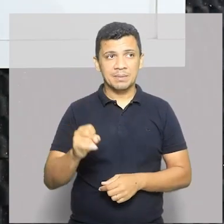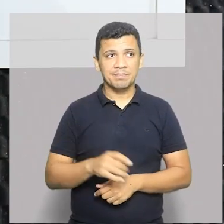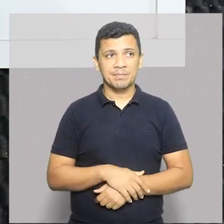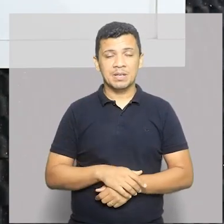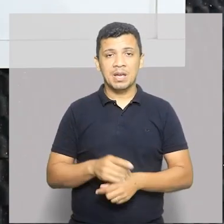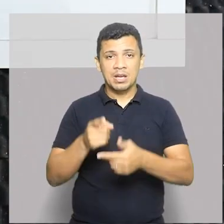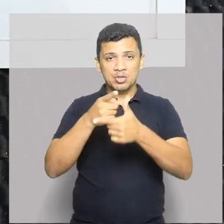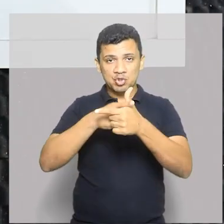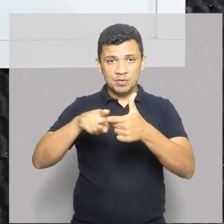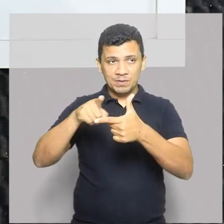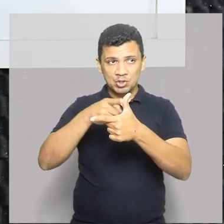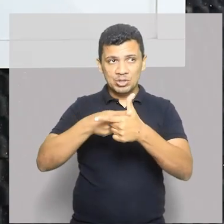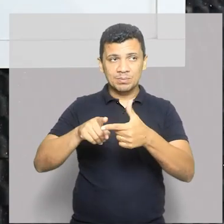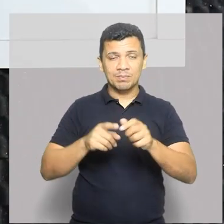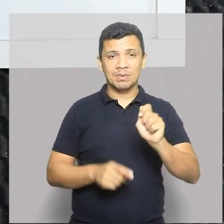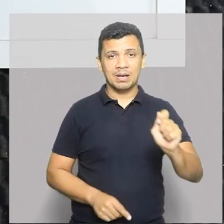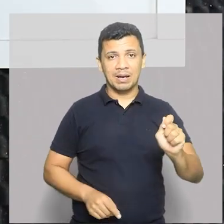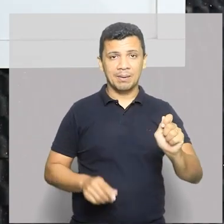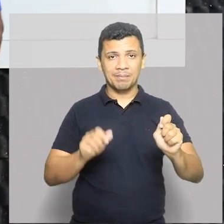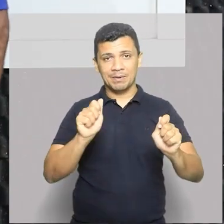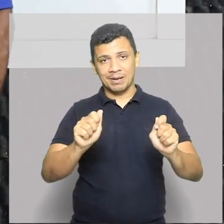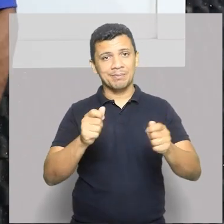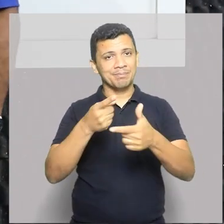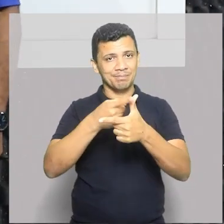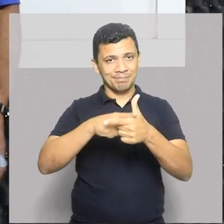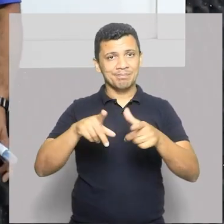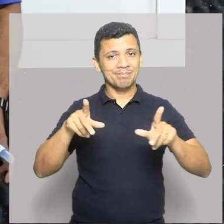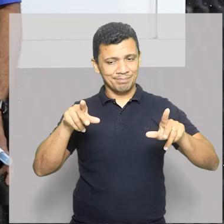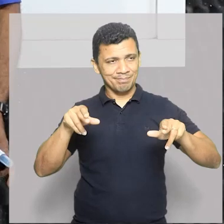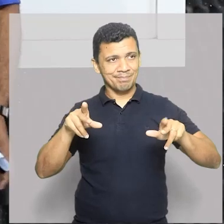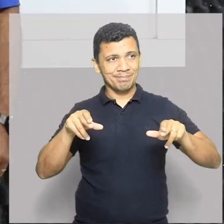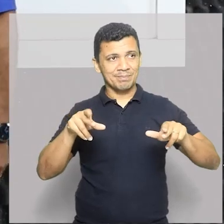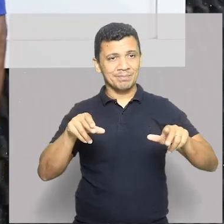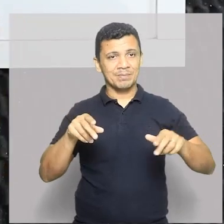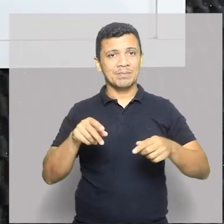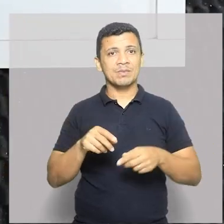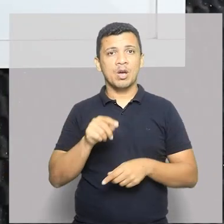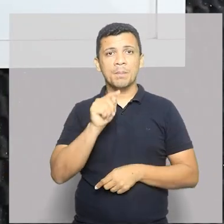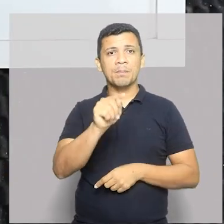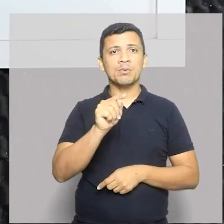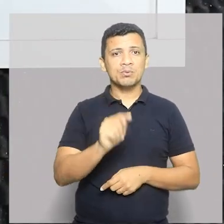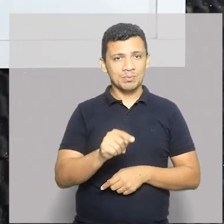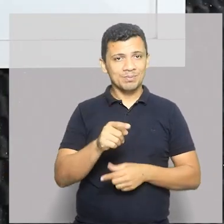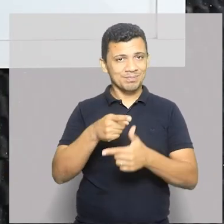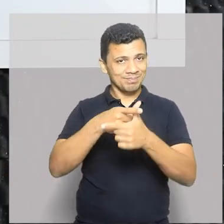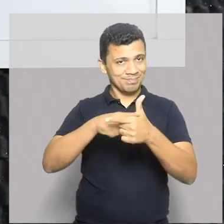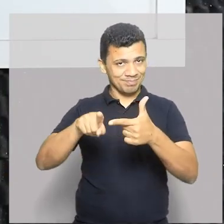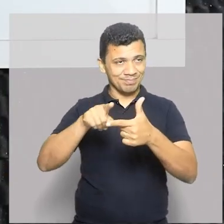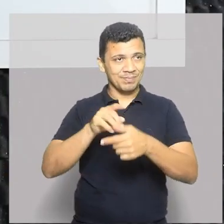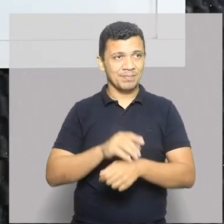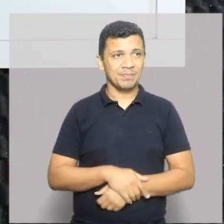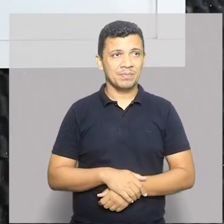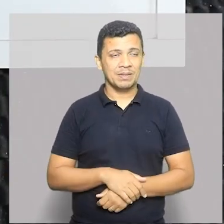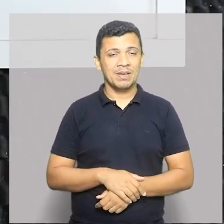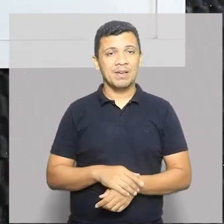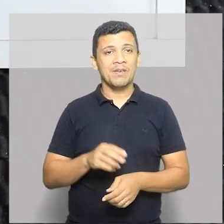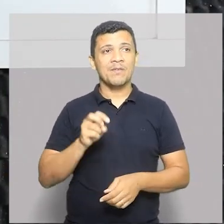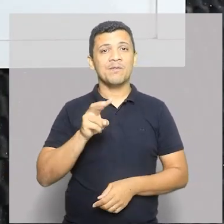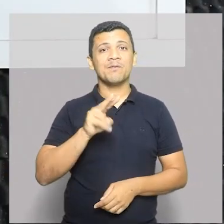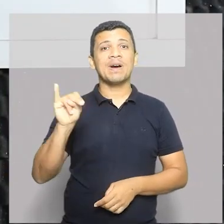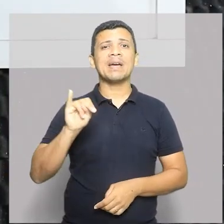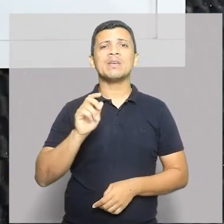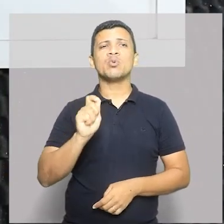dividindo bases iguais, perdão, ó, 2 pontinhos significa divisão. Você vai o quê? Subtrair